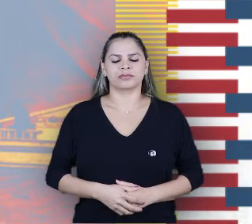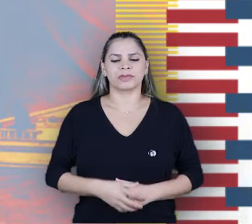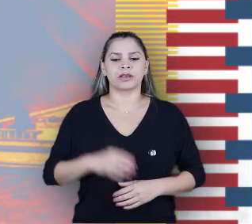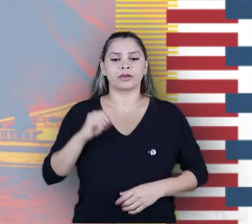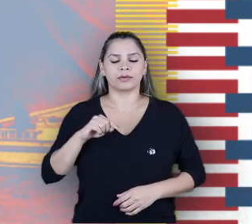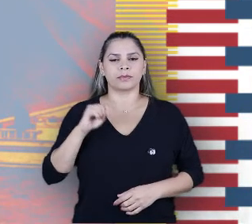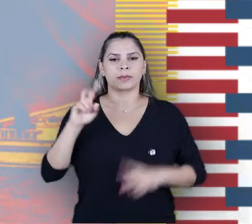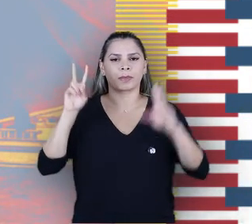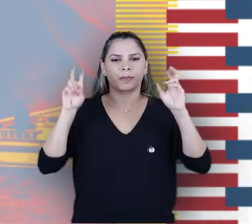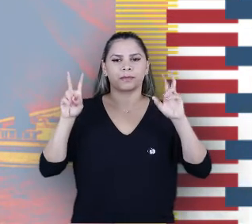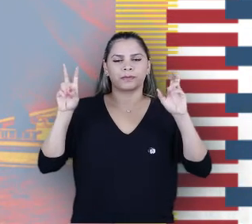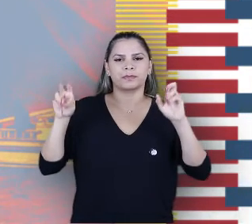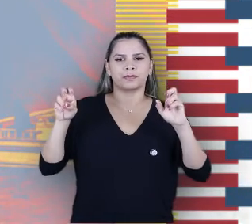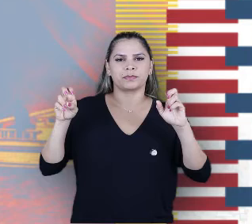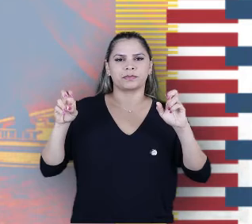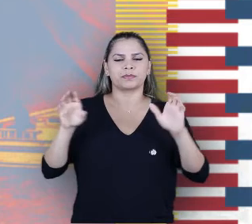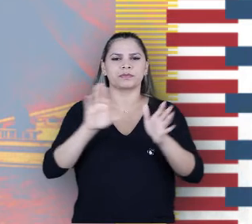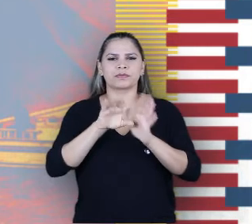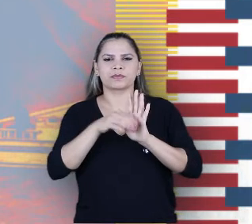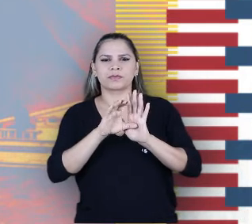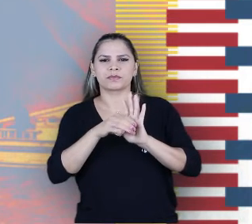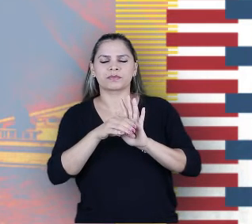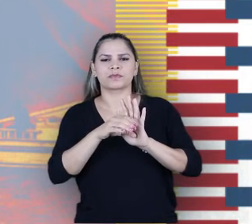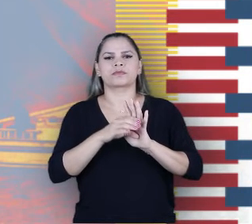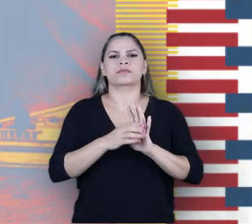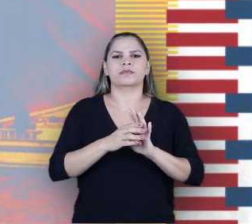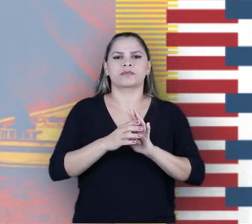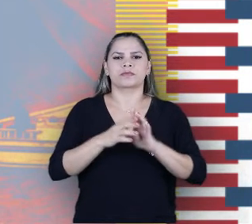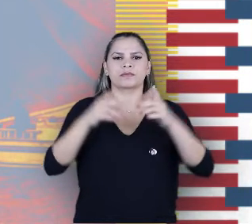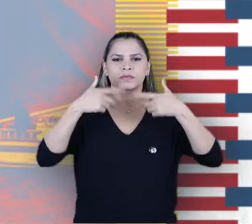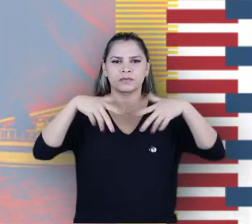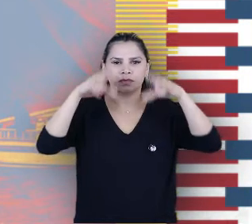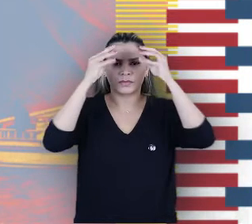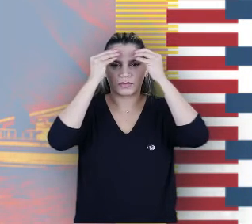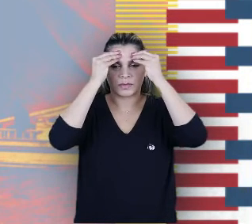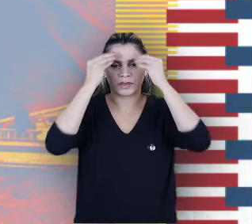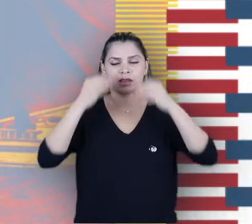explorem possibilidades expressivas em diversas linguagens. Então,